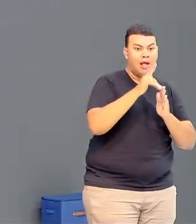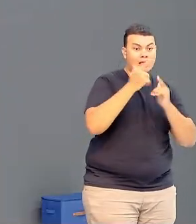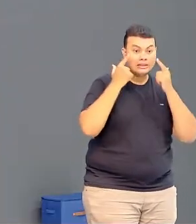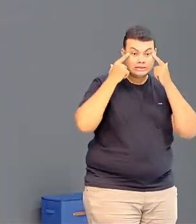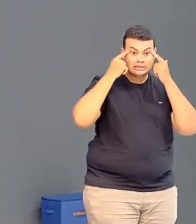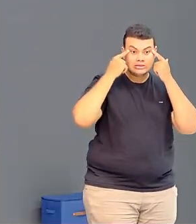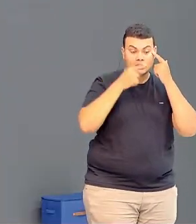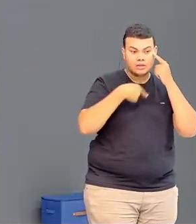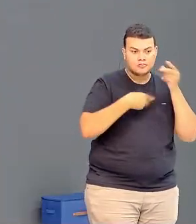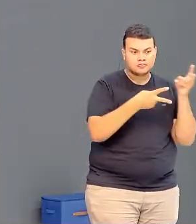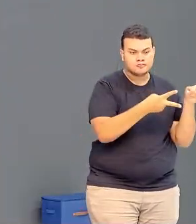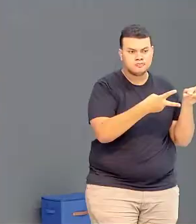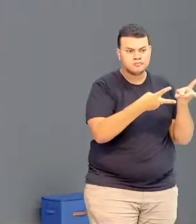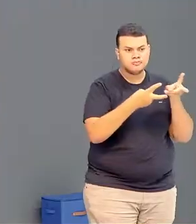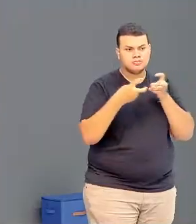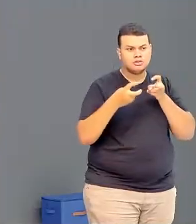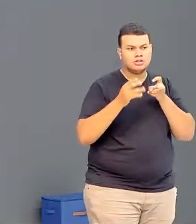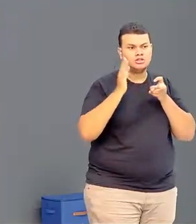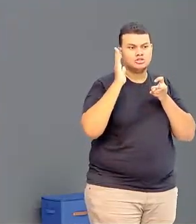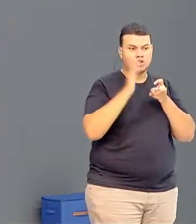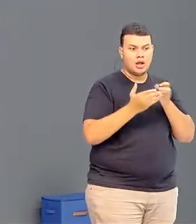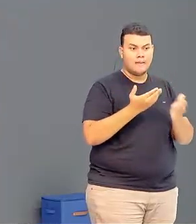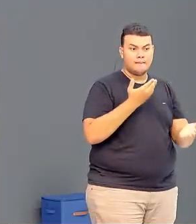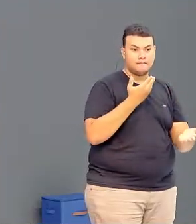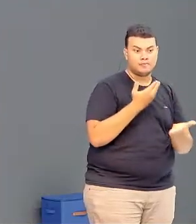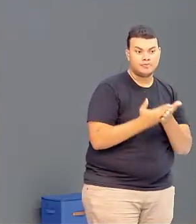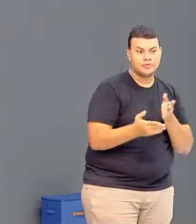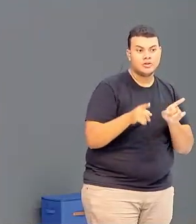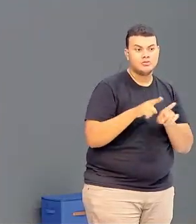guerra, eles tinham sido doutrinados,